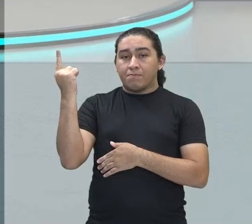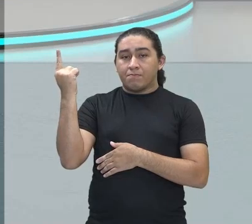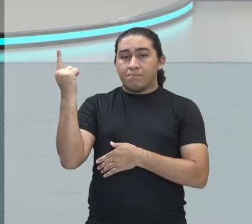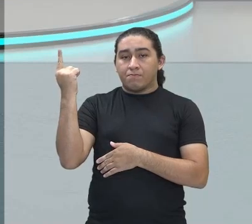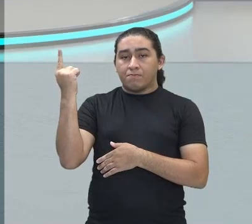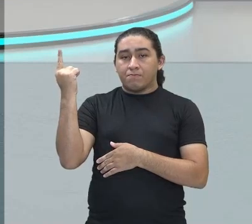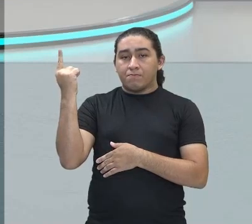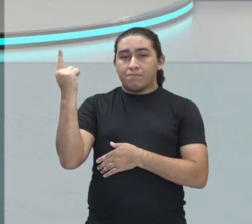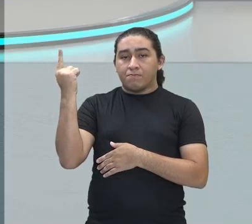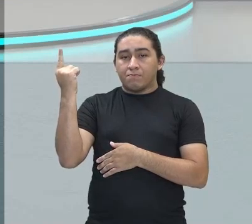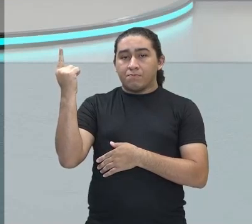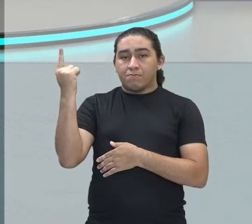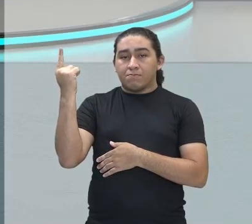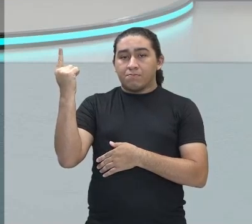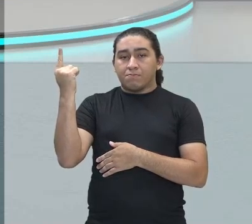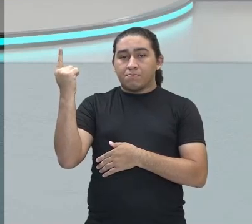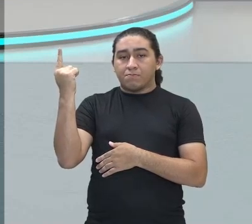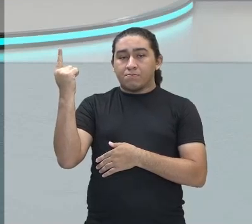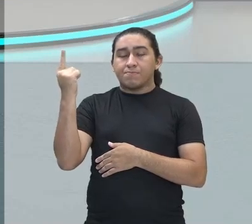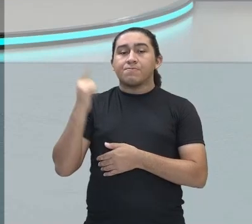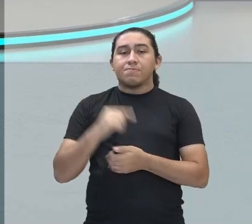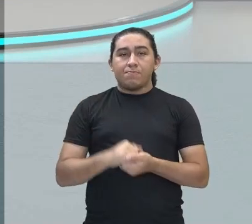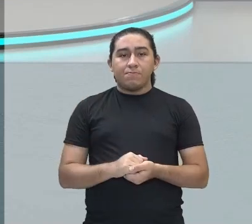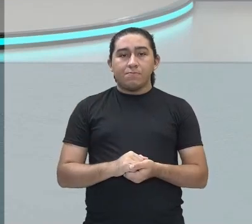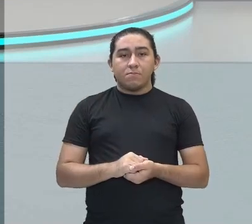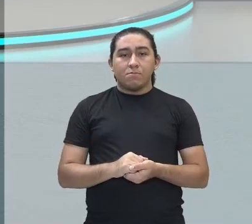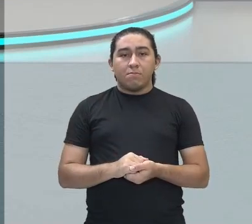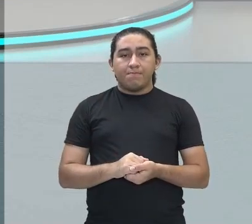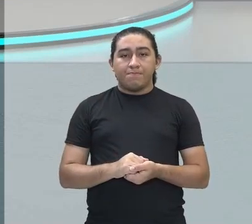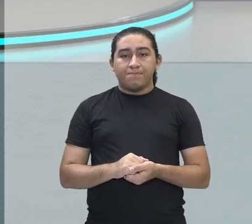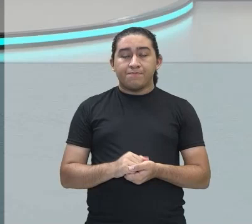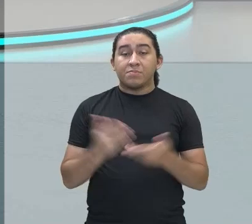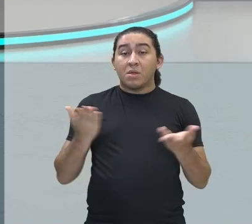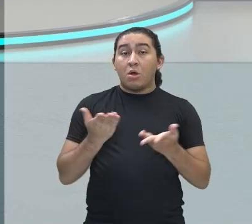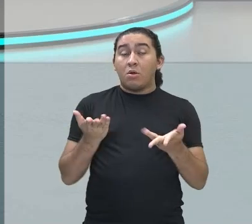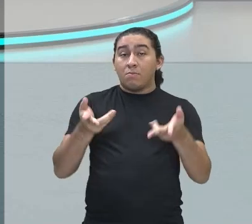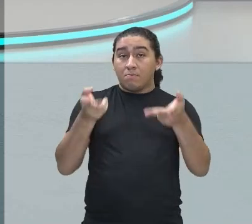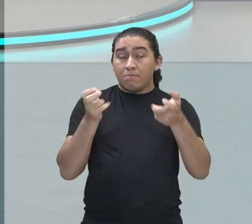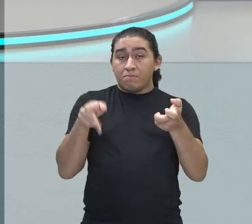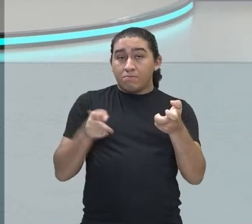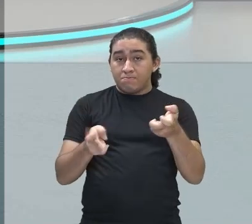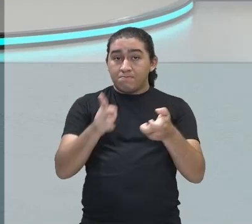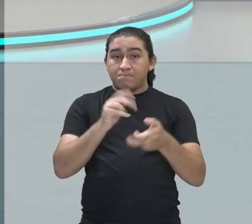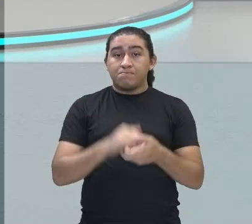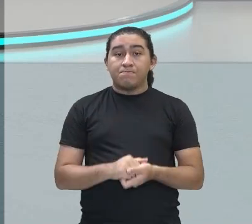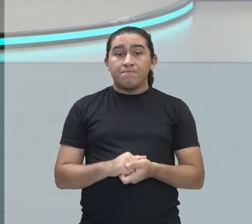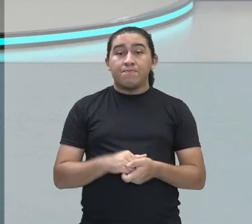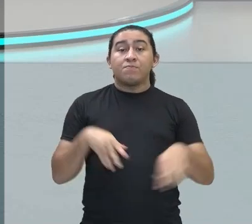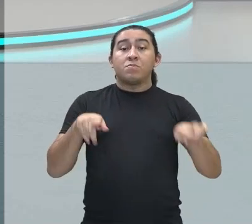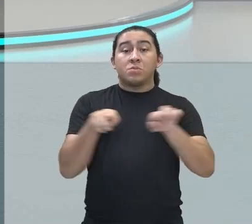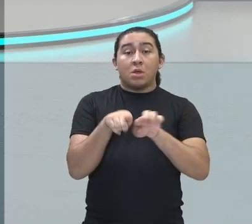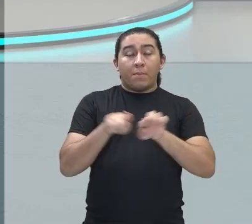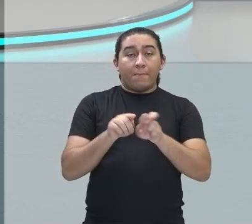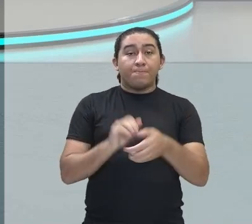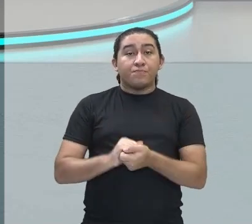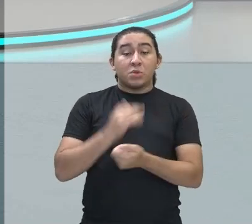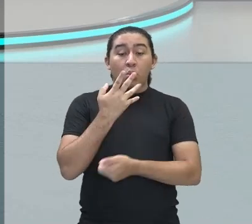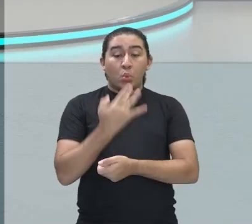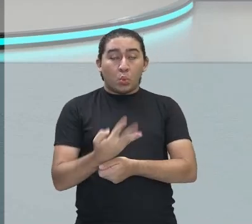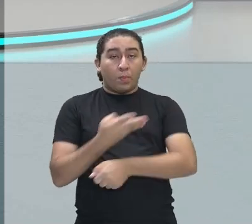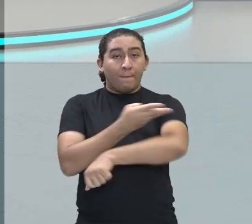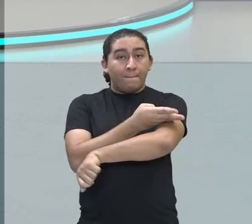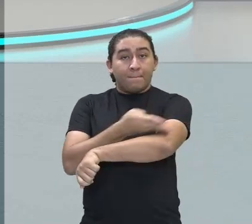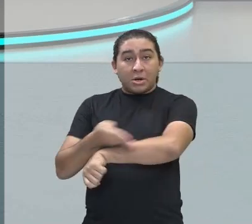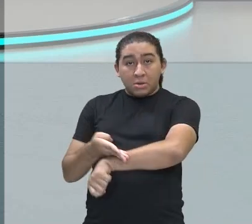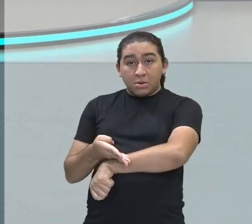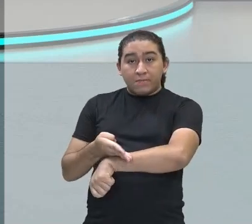sonorizam, frescas e nevado. Vamos ver então? Além disso, a cor branca